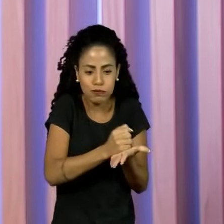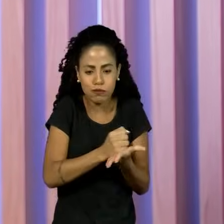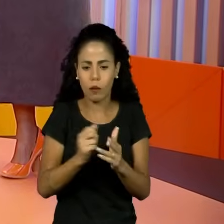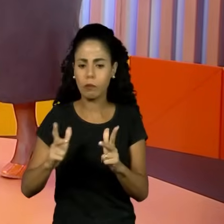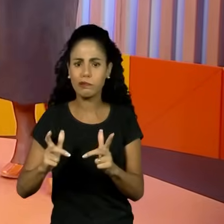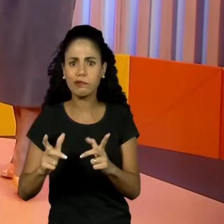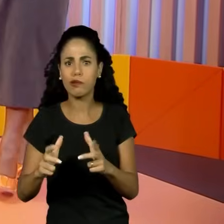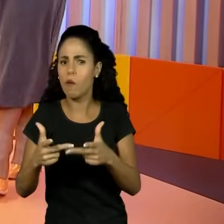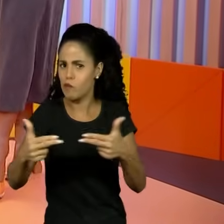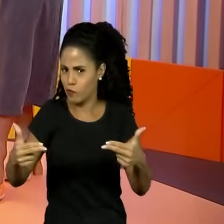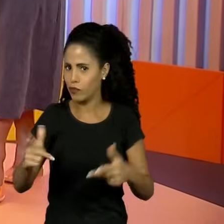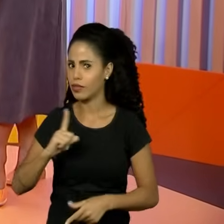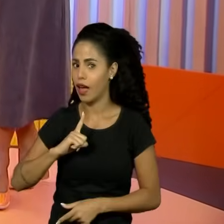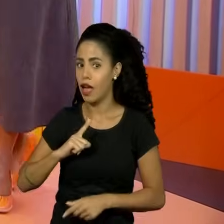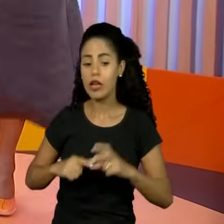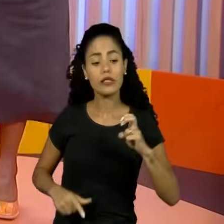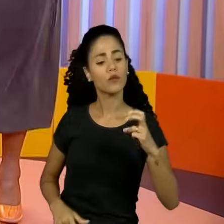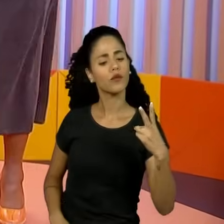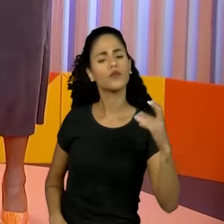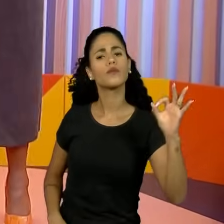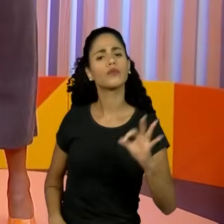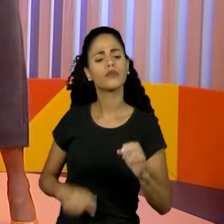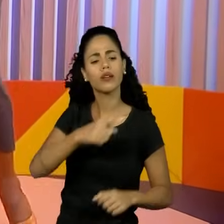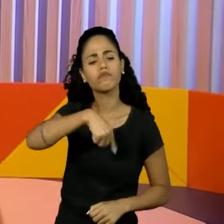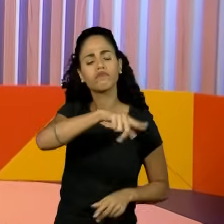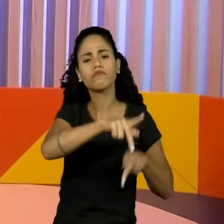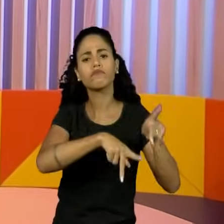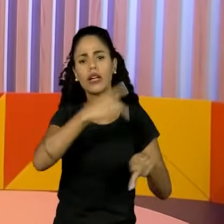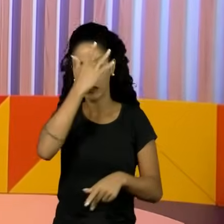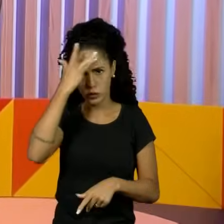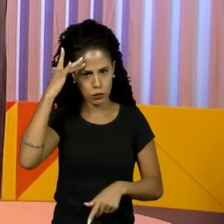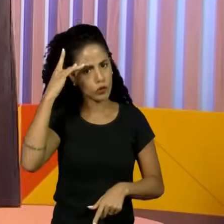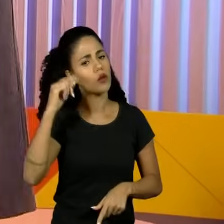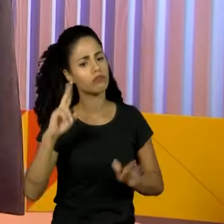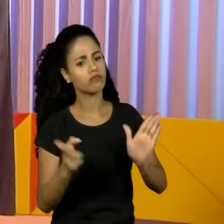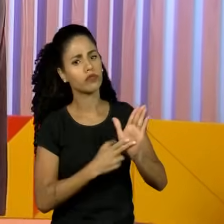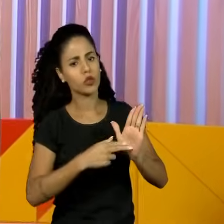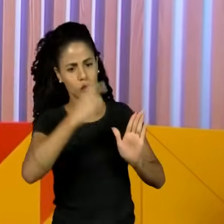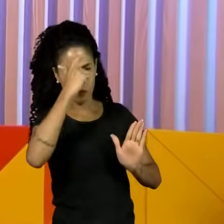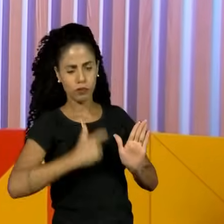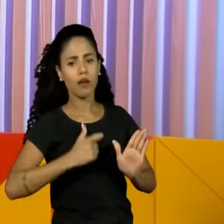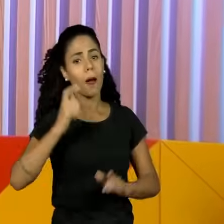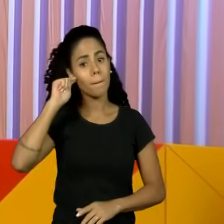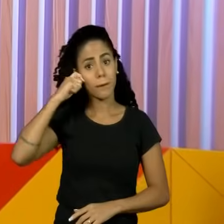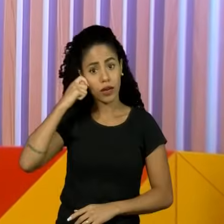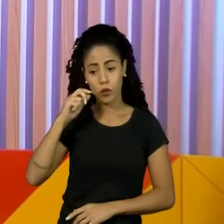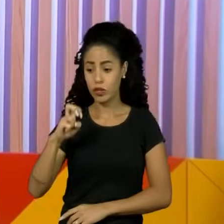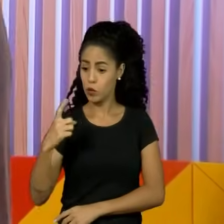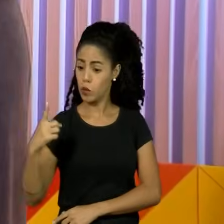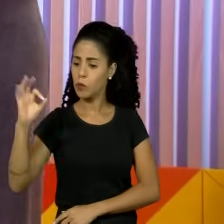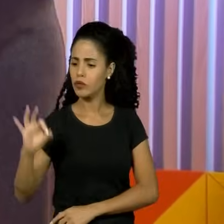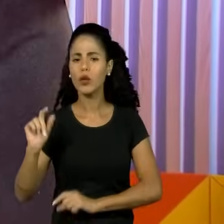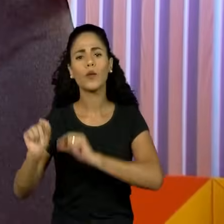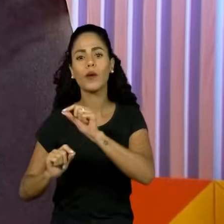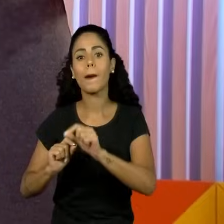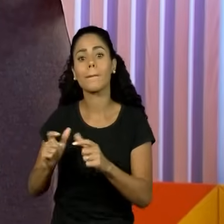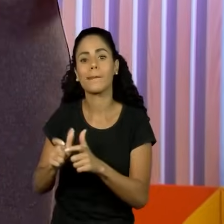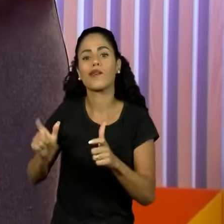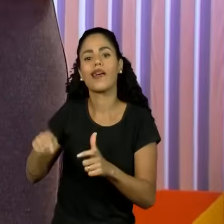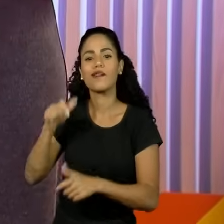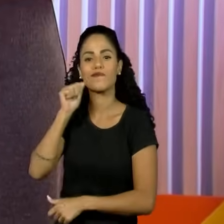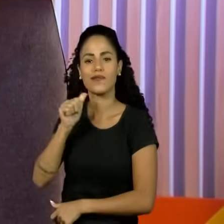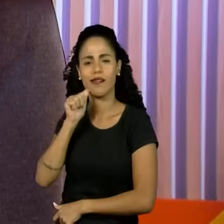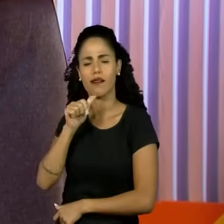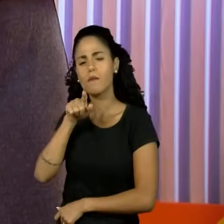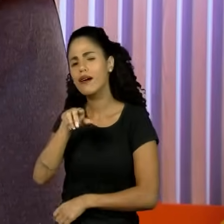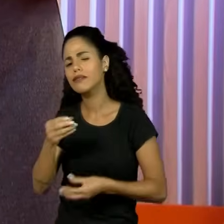game. 52% dessas pessoas se declaram negras e 51% delas são mulheres.